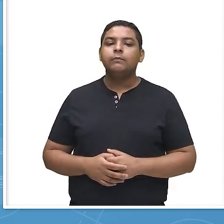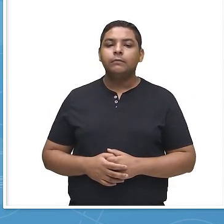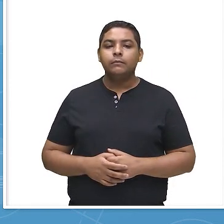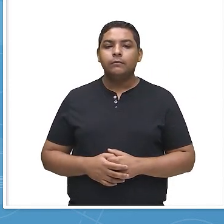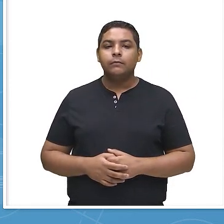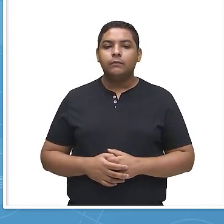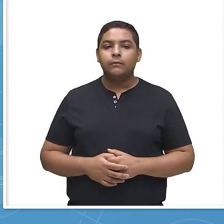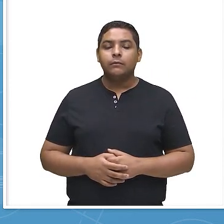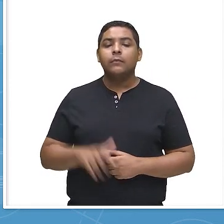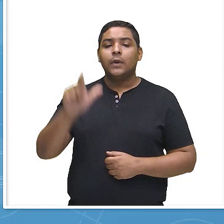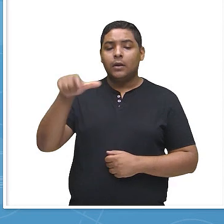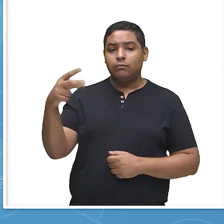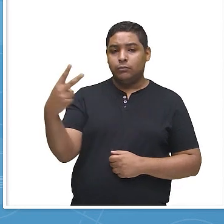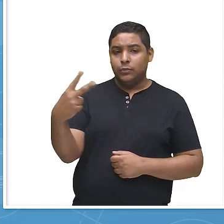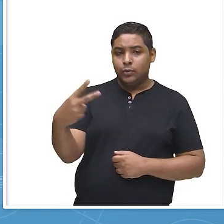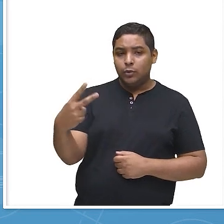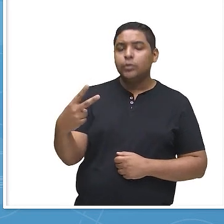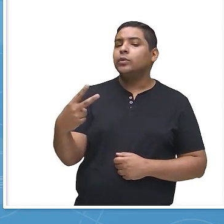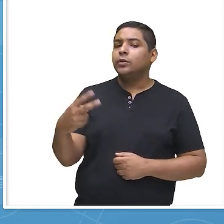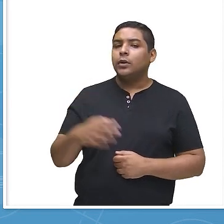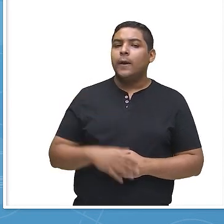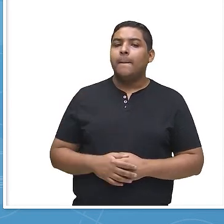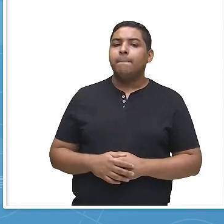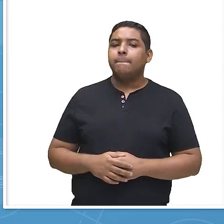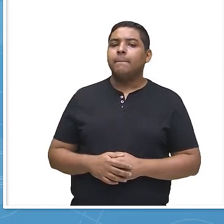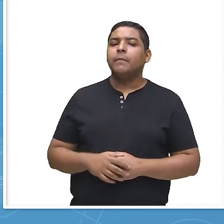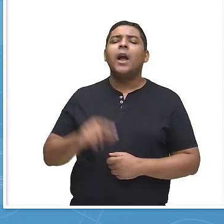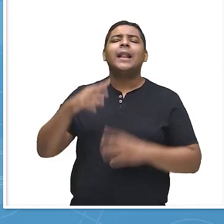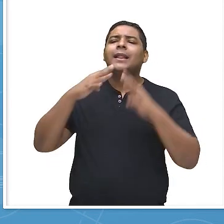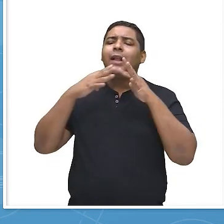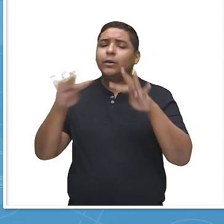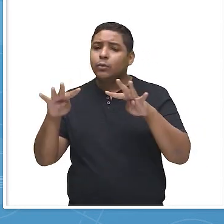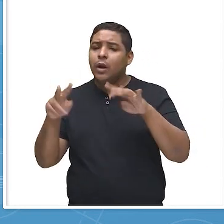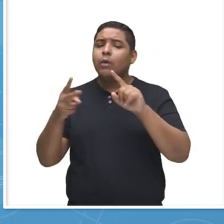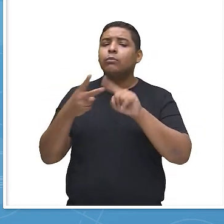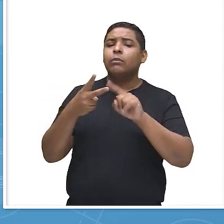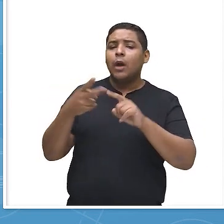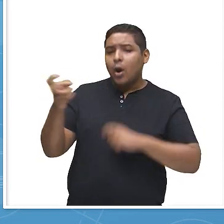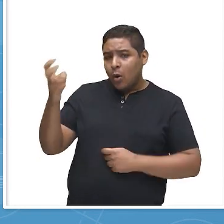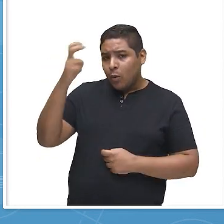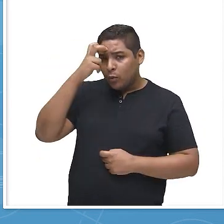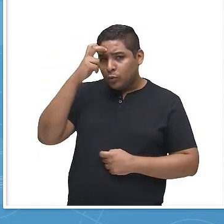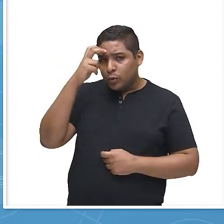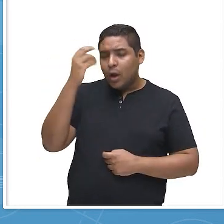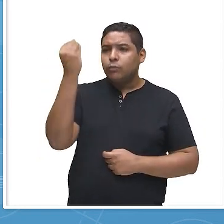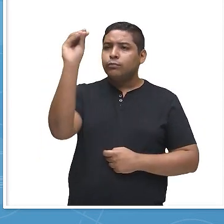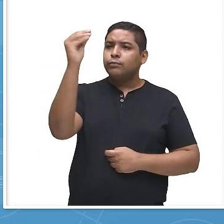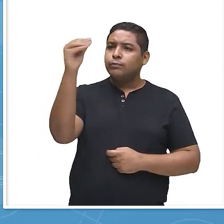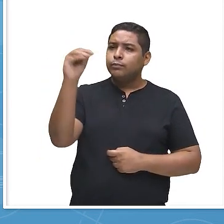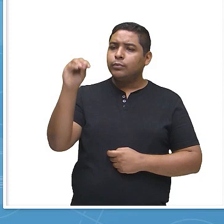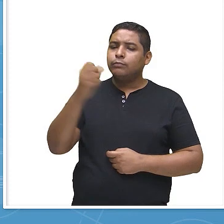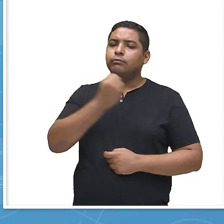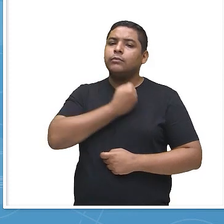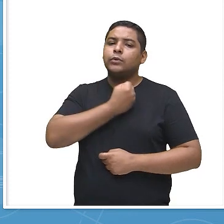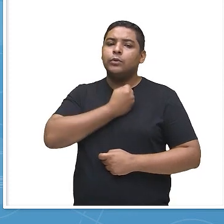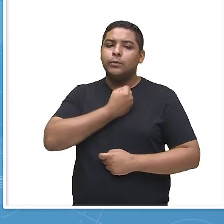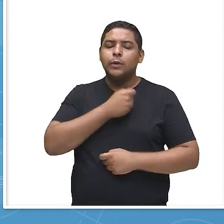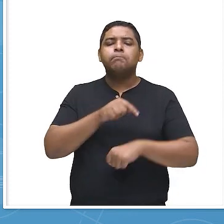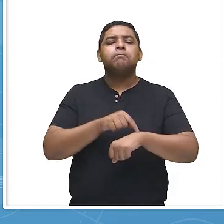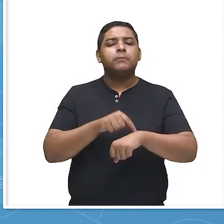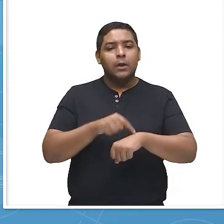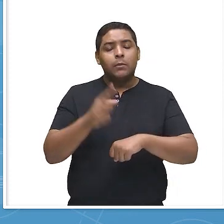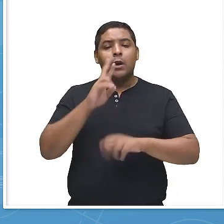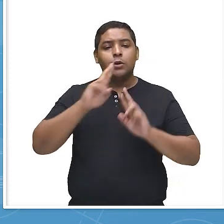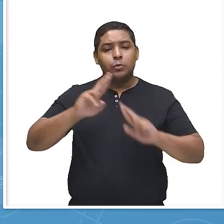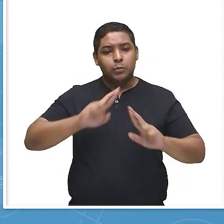cultural. E na coluna 2, eu quero que você enumere quem é natural e quem é cultural nessa coluna, tá bom? Um tempinho para vocês